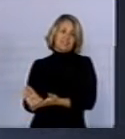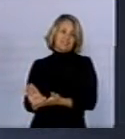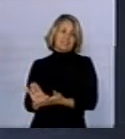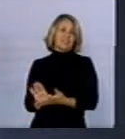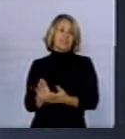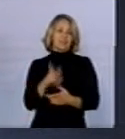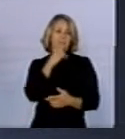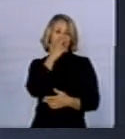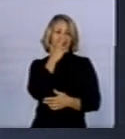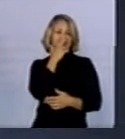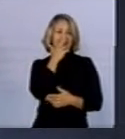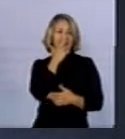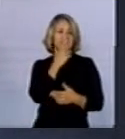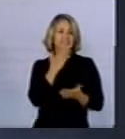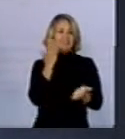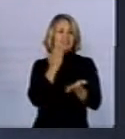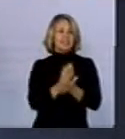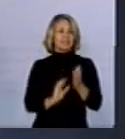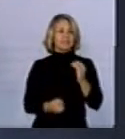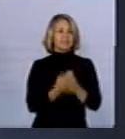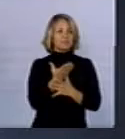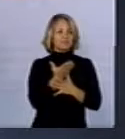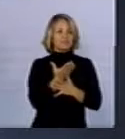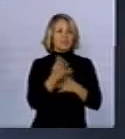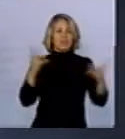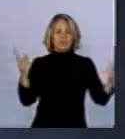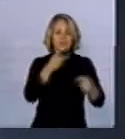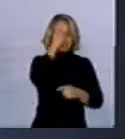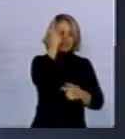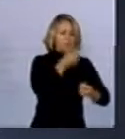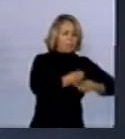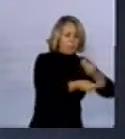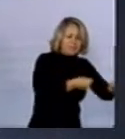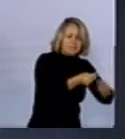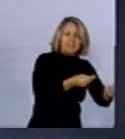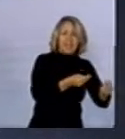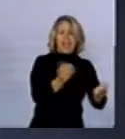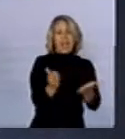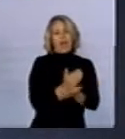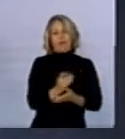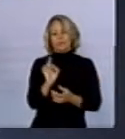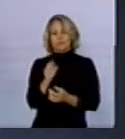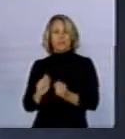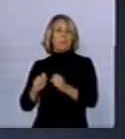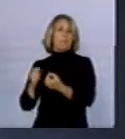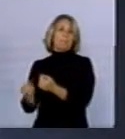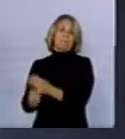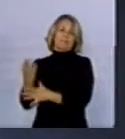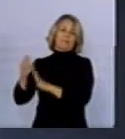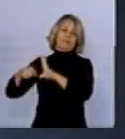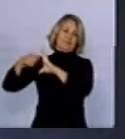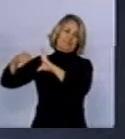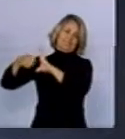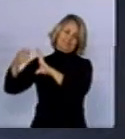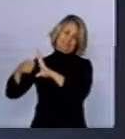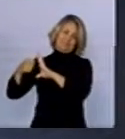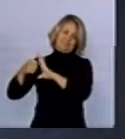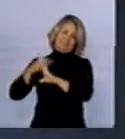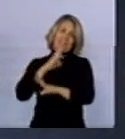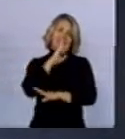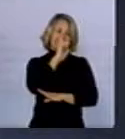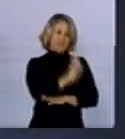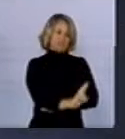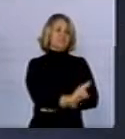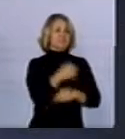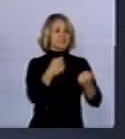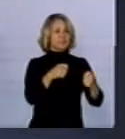na produção. Por que todo mundo pode distribuir e só alguns podem produzir? Essa resposta que o legislador deve dar